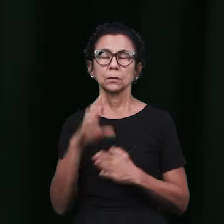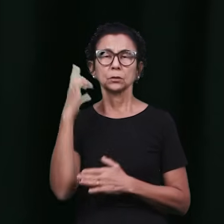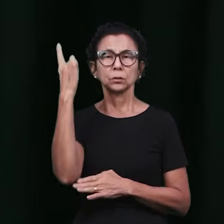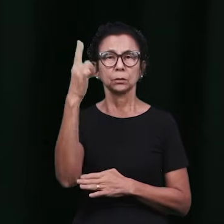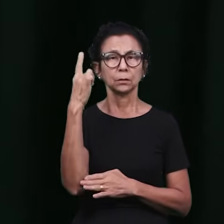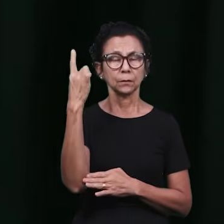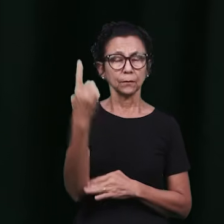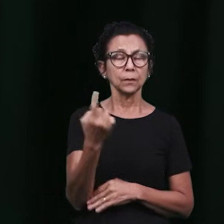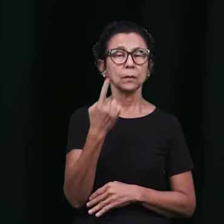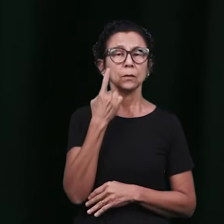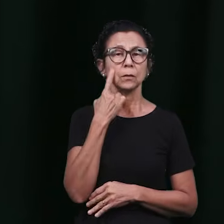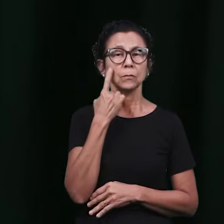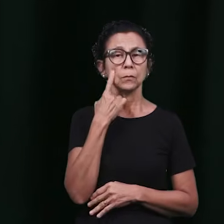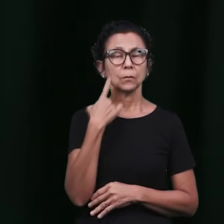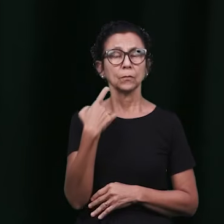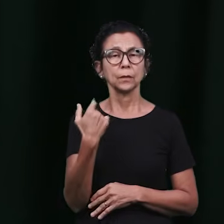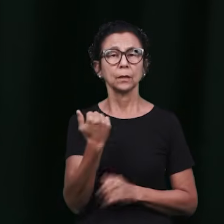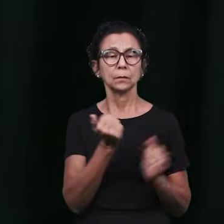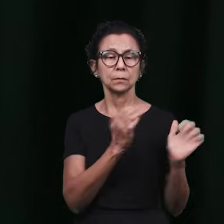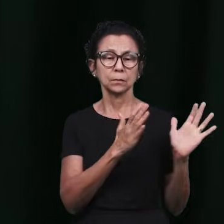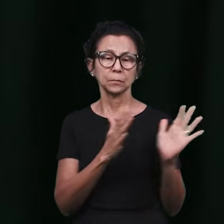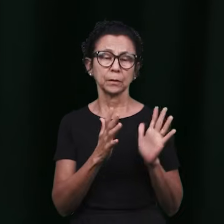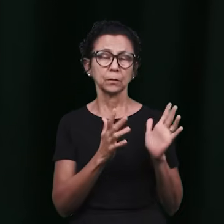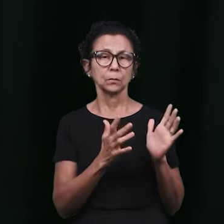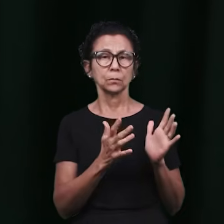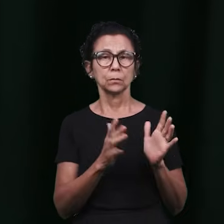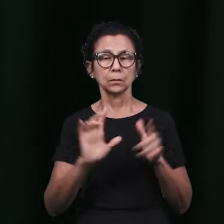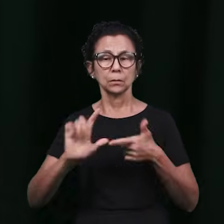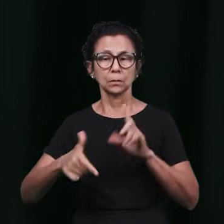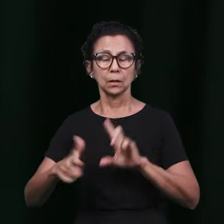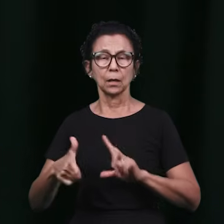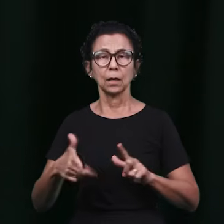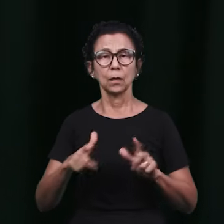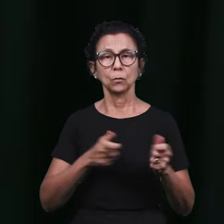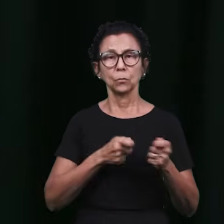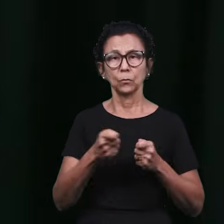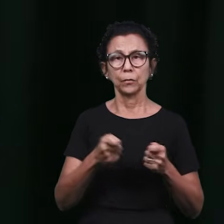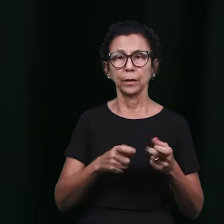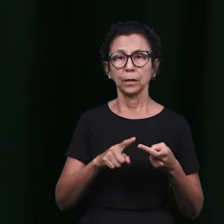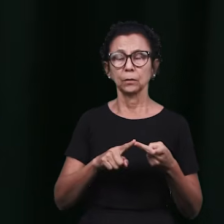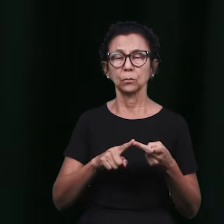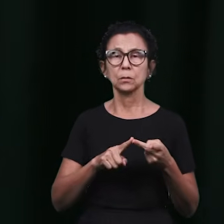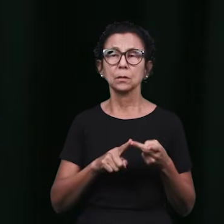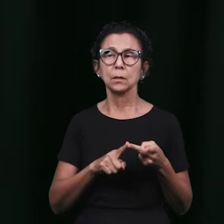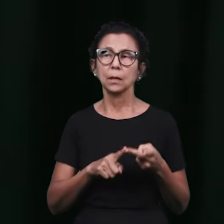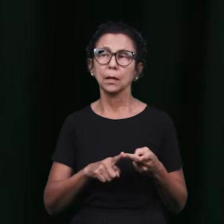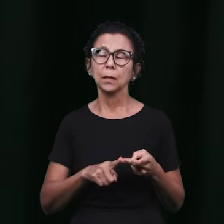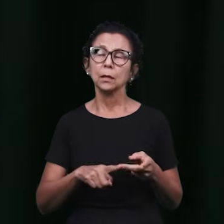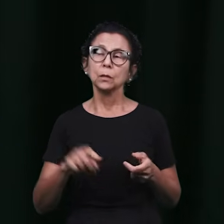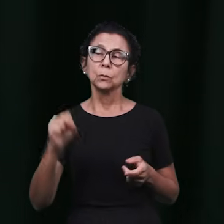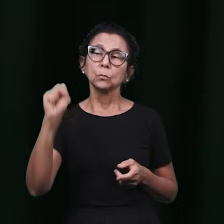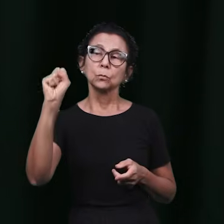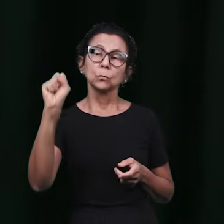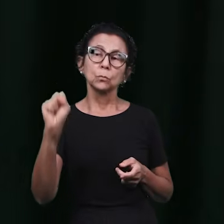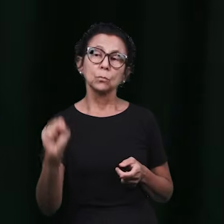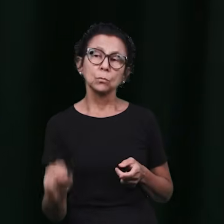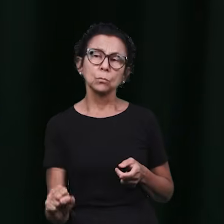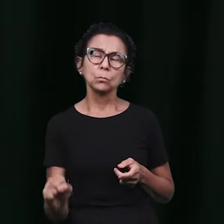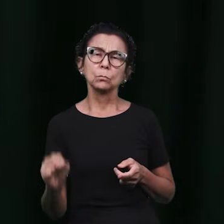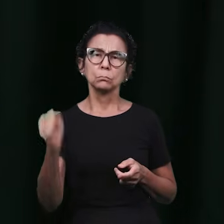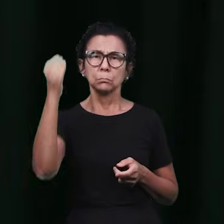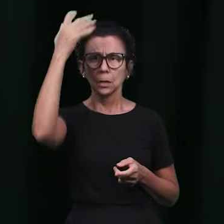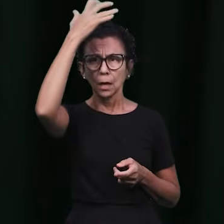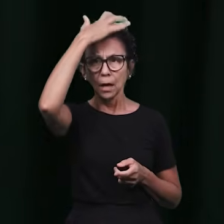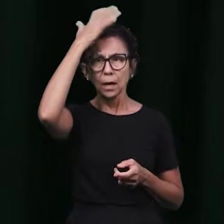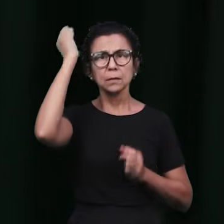os reinados de Israel, os reinos do sul, nós vamos encontrar reis que foram fiéis